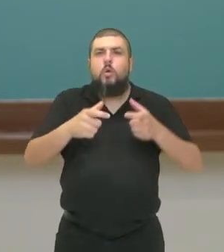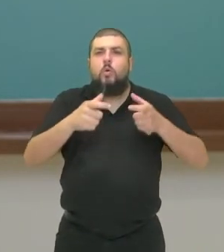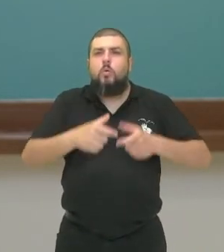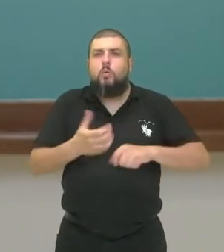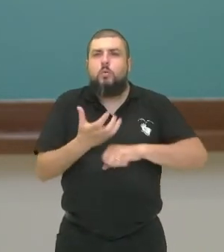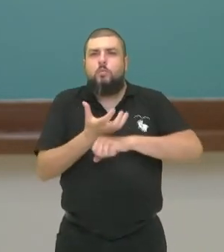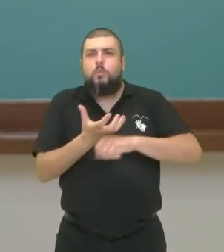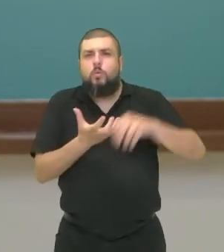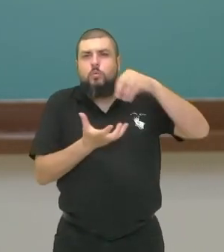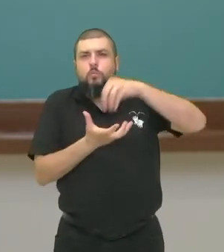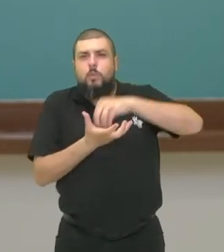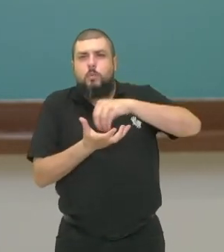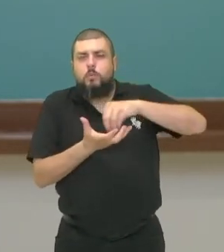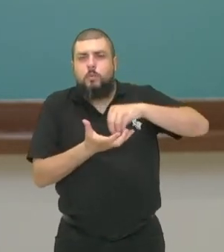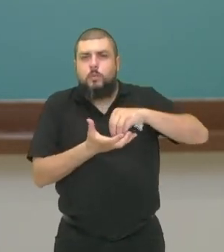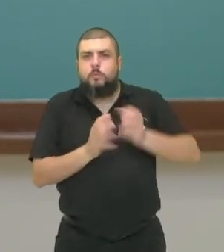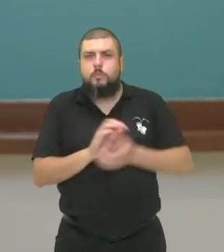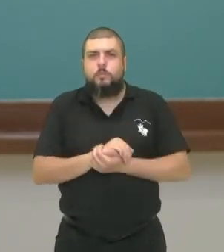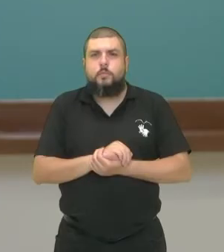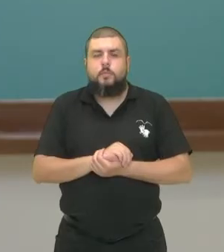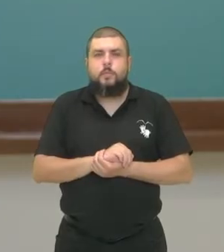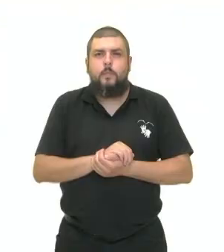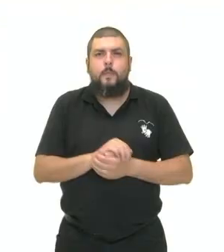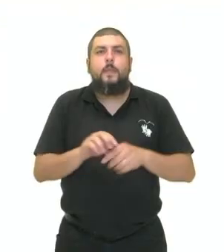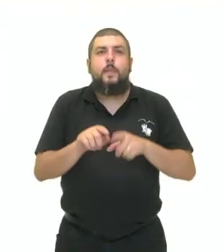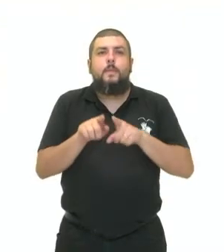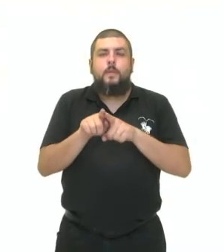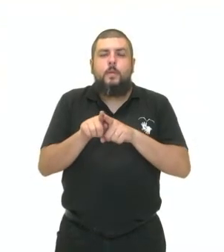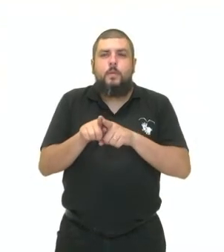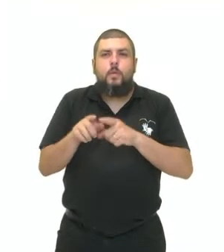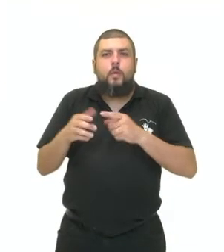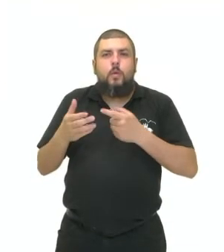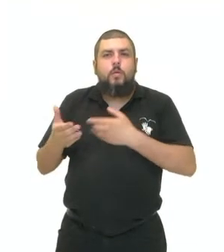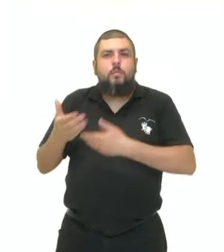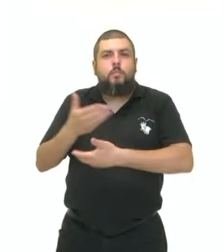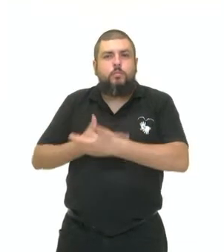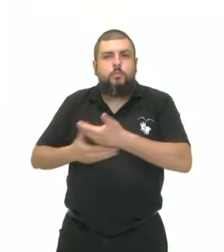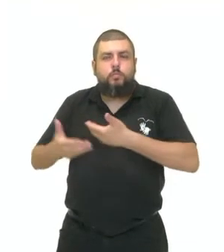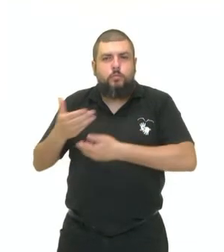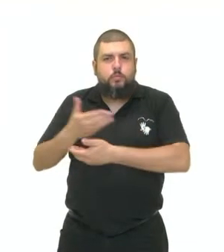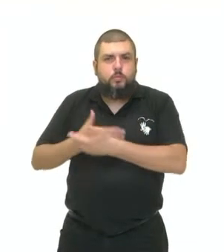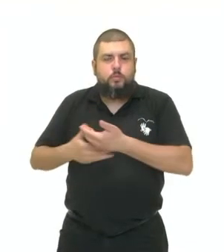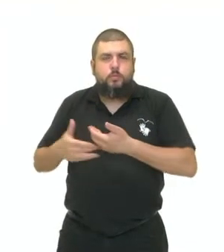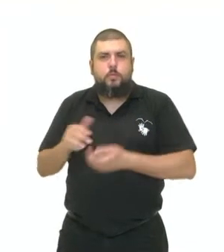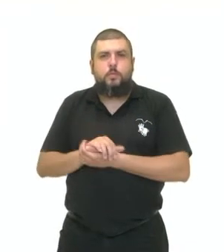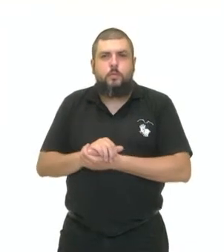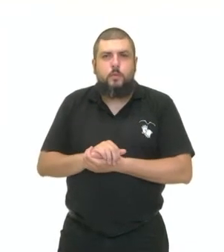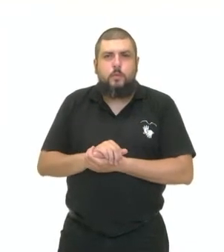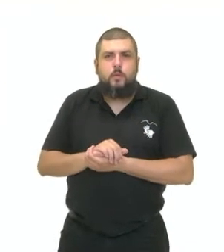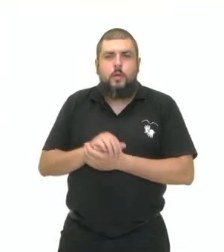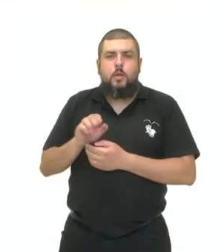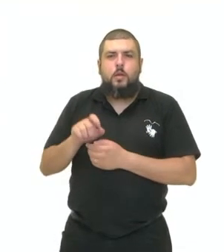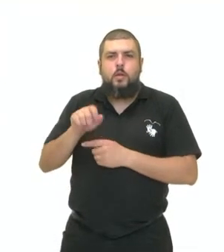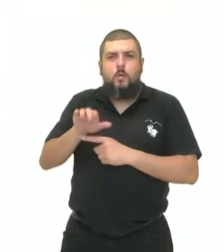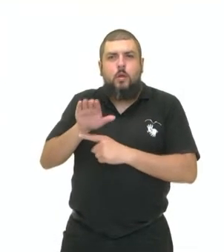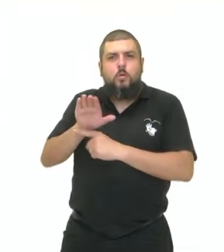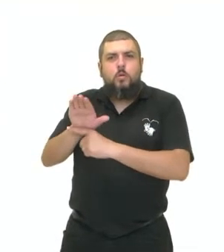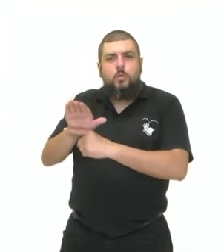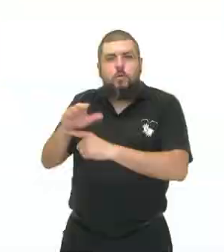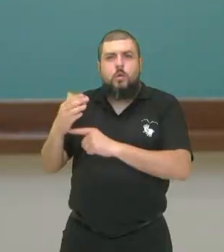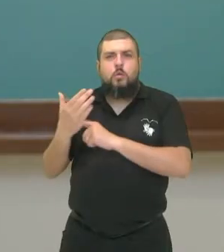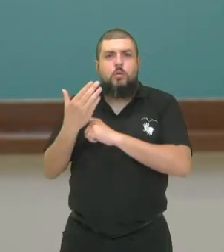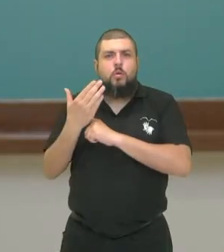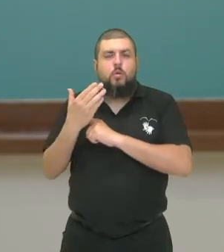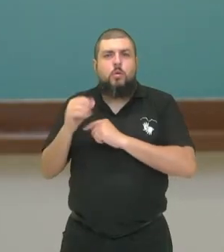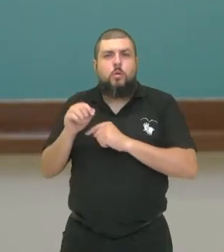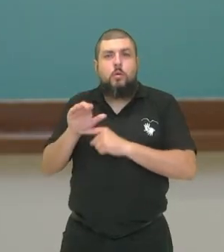harmônica também. A protocooperação é um exemplo de mutualismo facultativo, onde são beneficiados, mas não